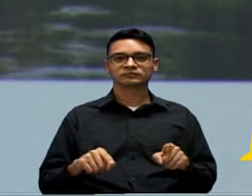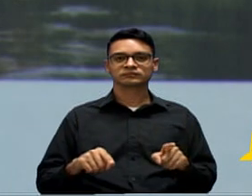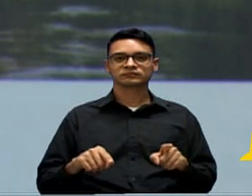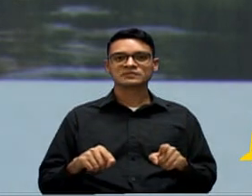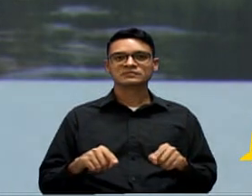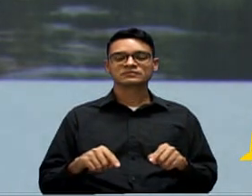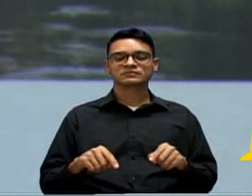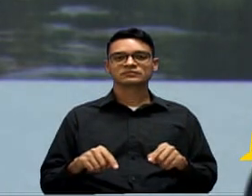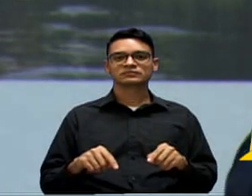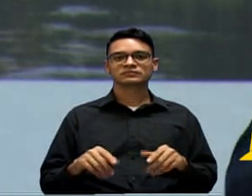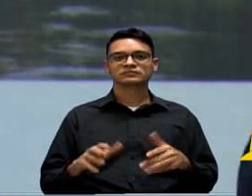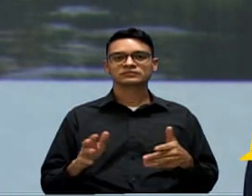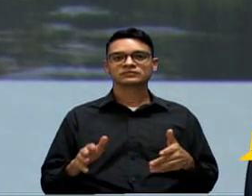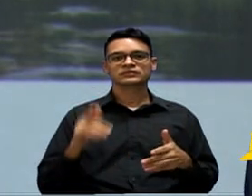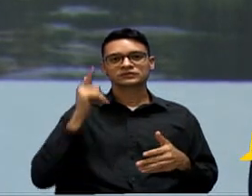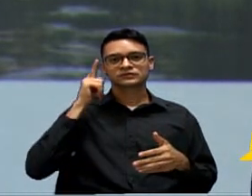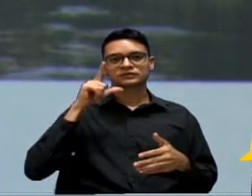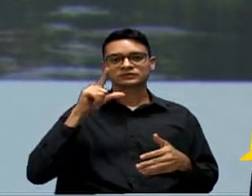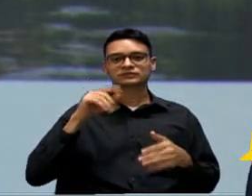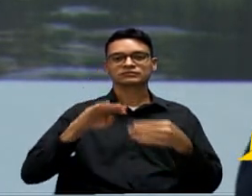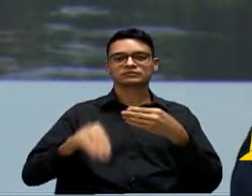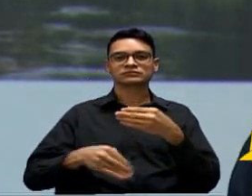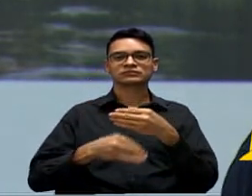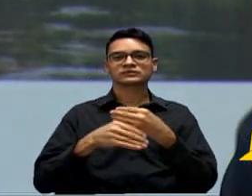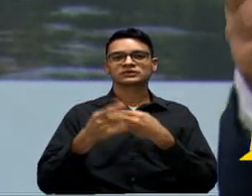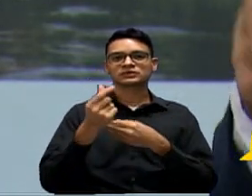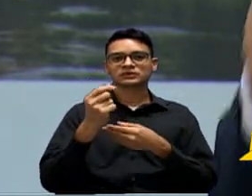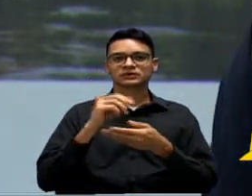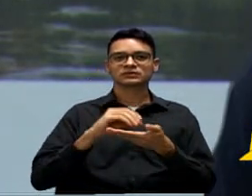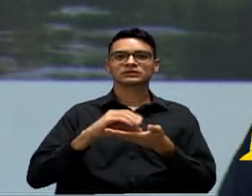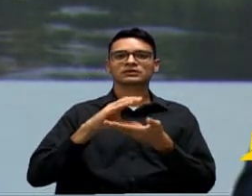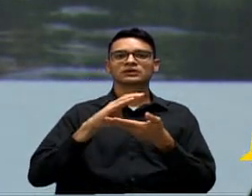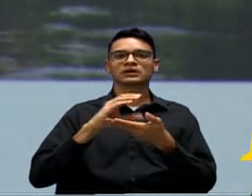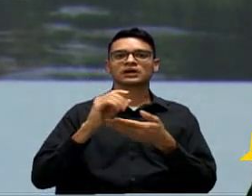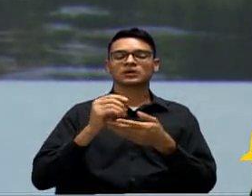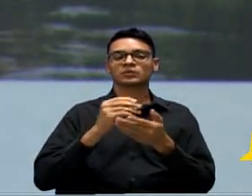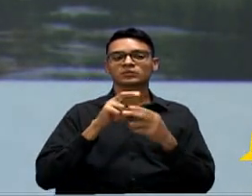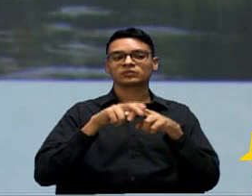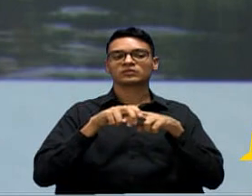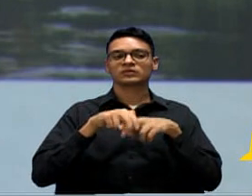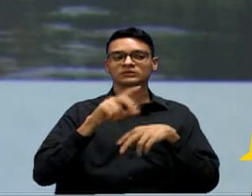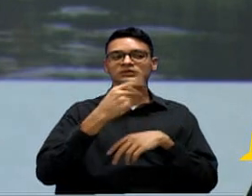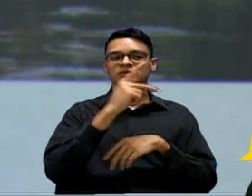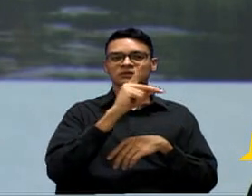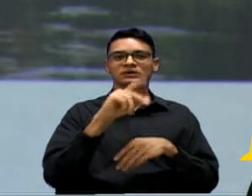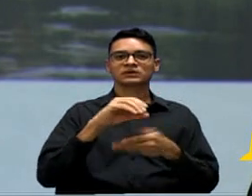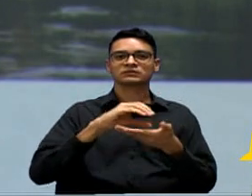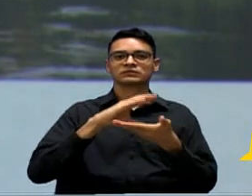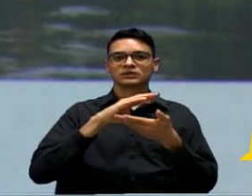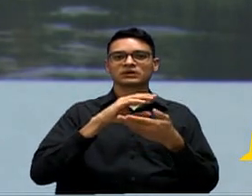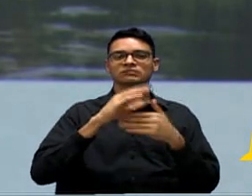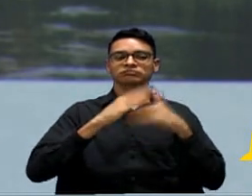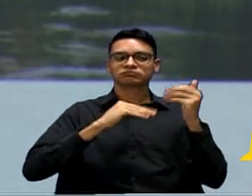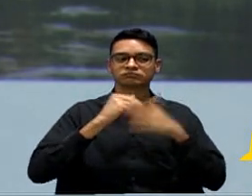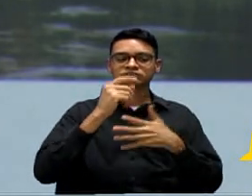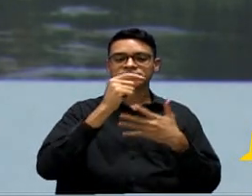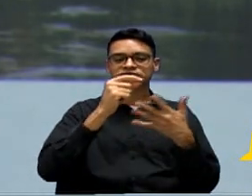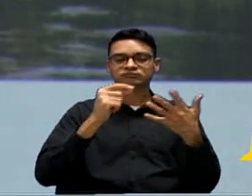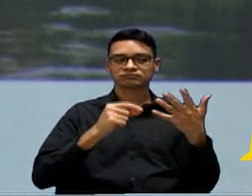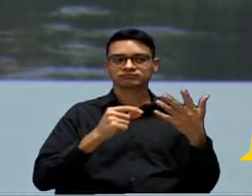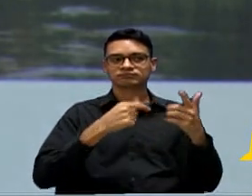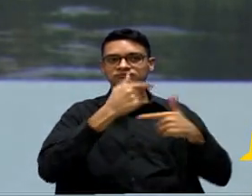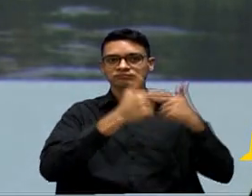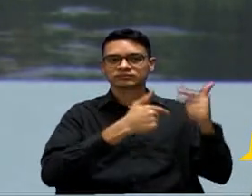Para que os servidores públicos municipais que possuem altos salários em função das suas funções pudessem, na sua